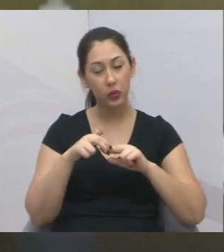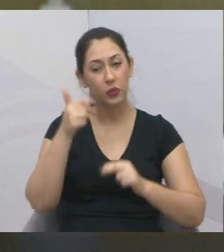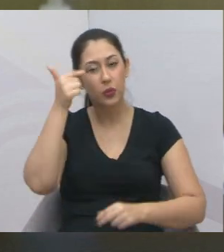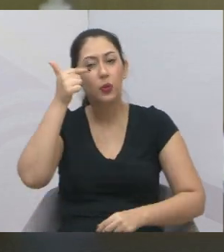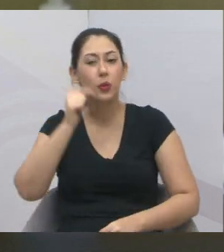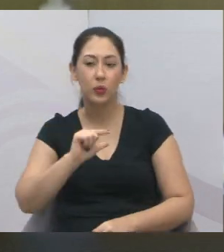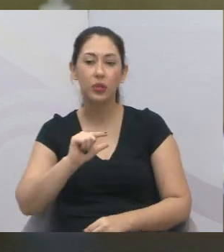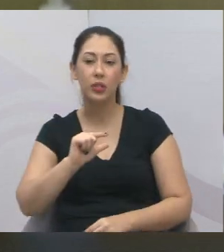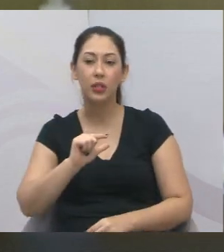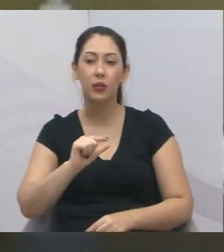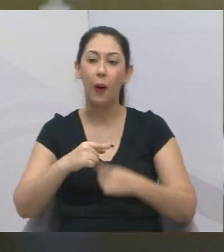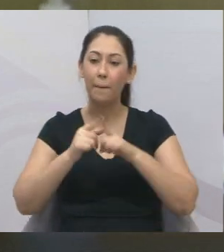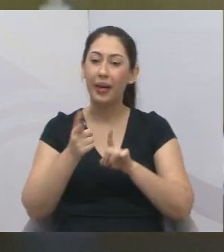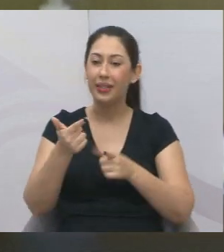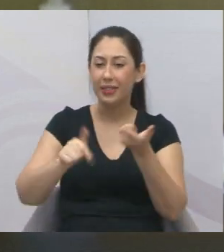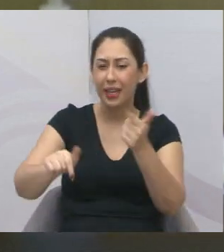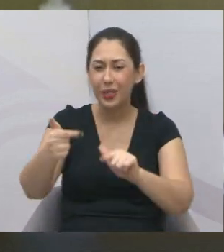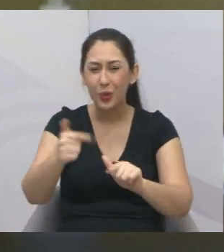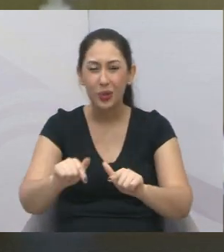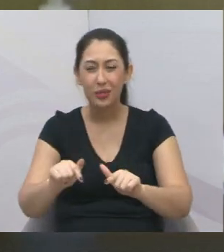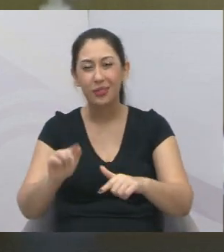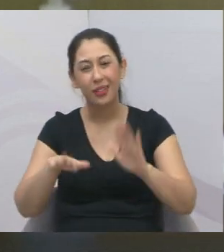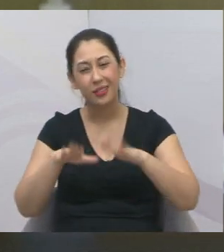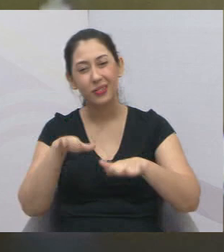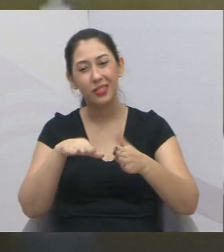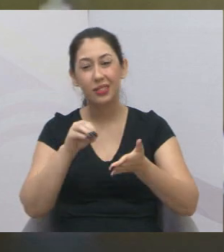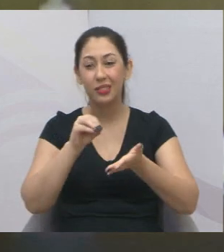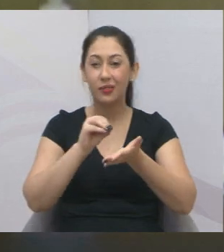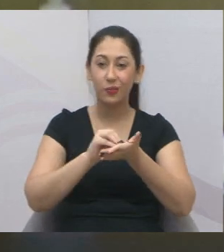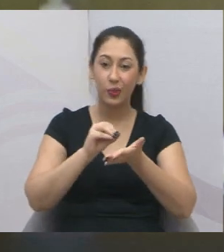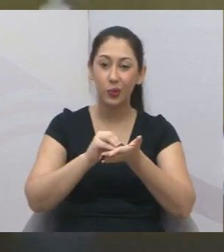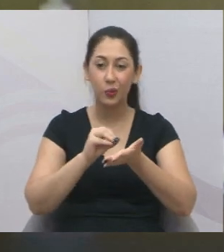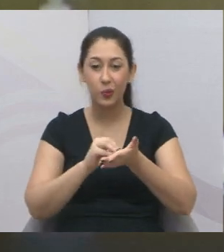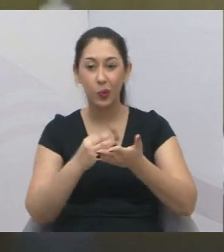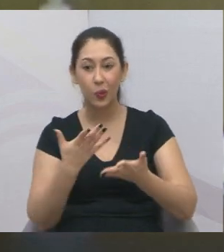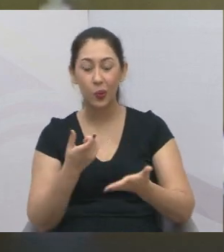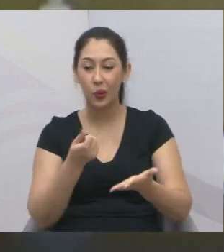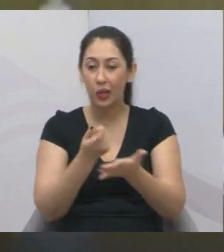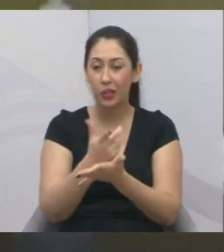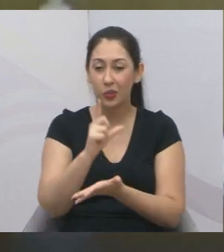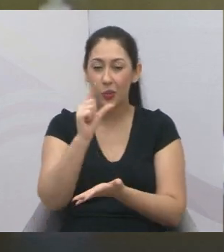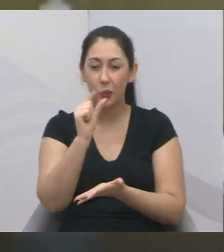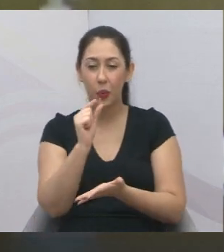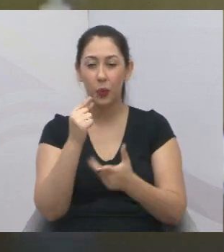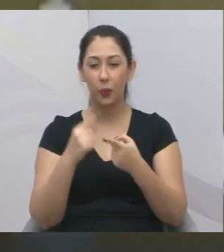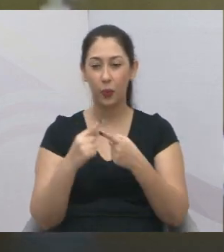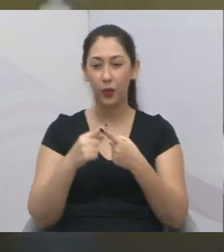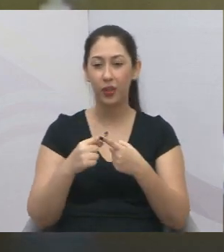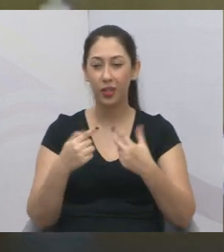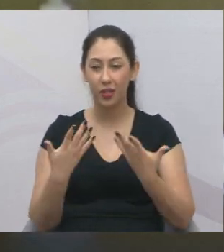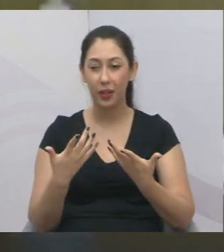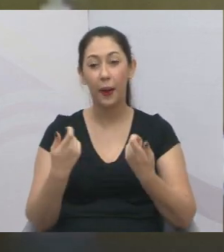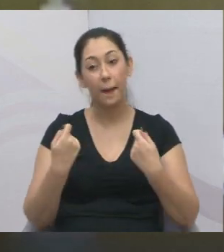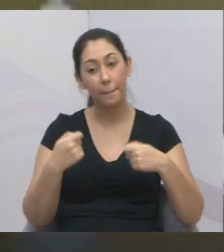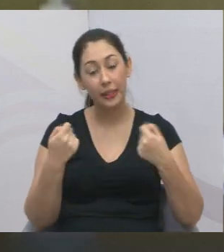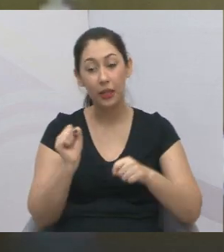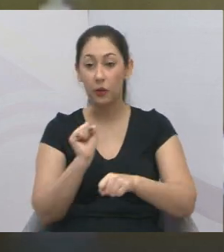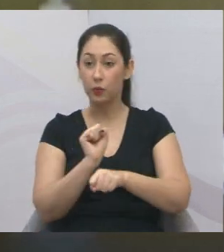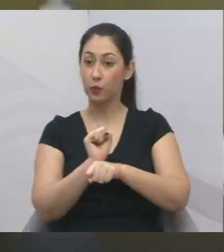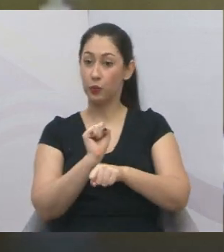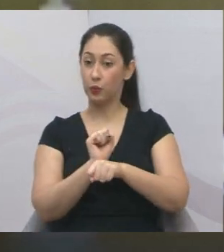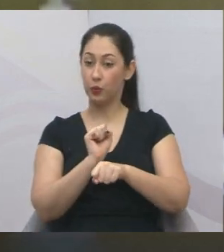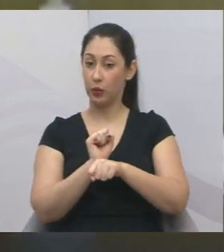e as demais deixaram sem, né, sem gastar, justamente por causa desse contingenciamento.